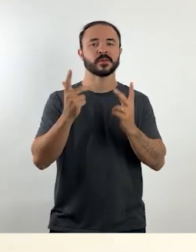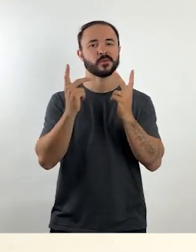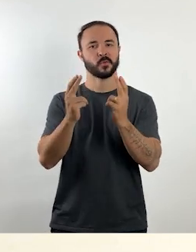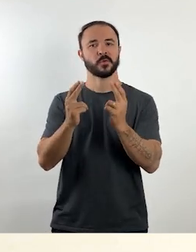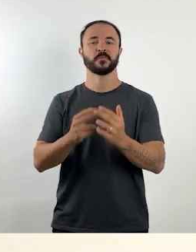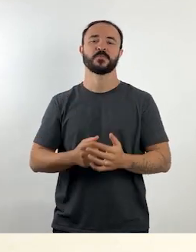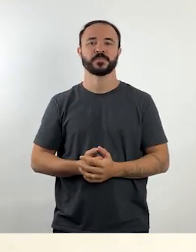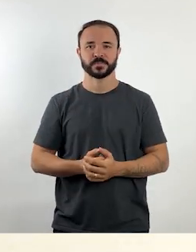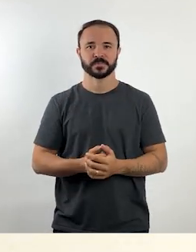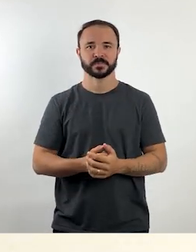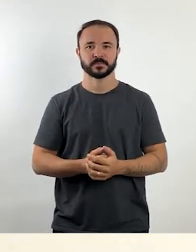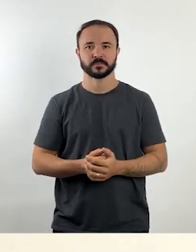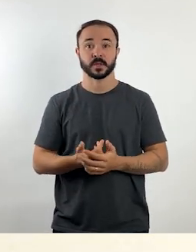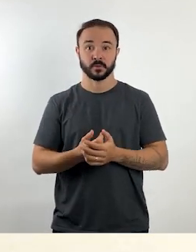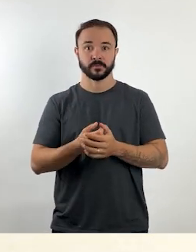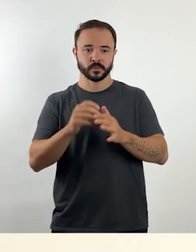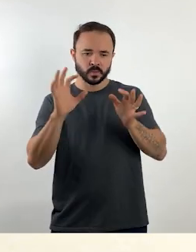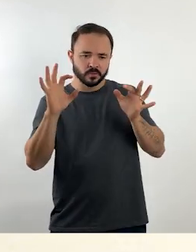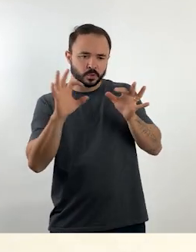fixar